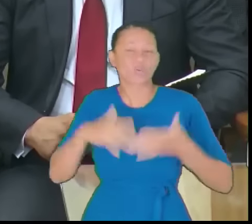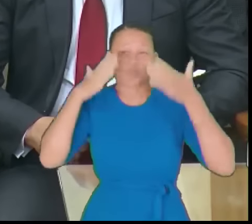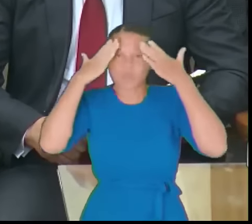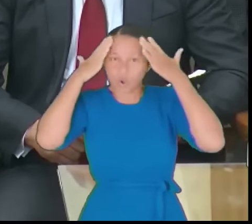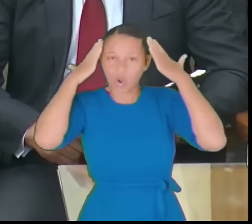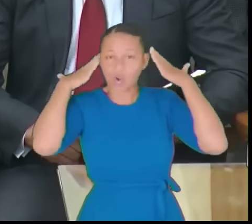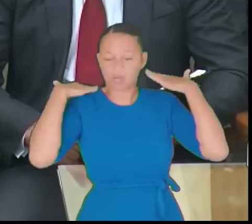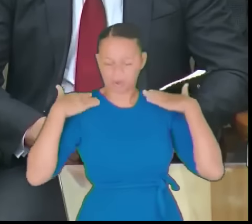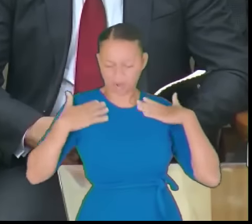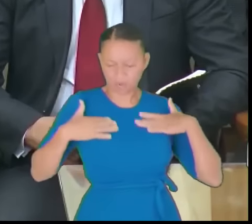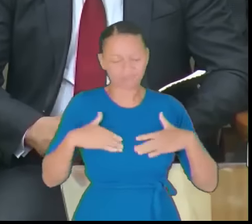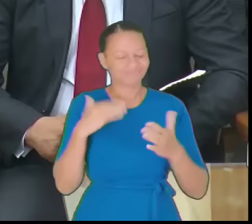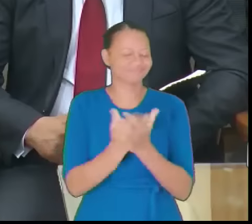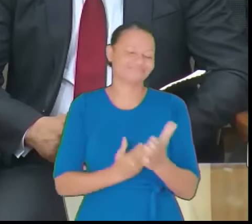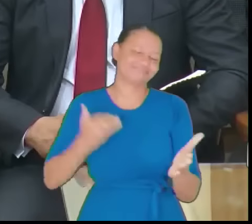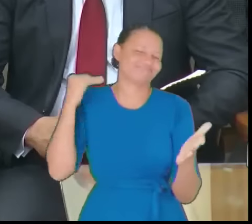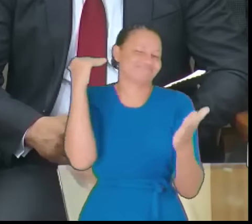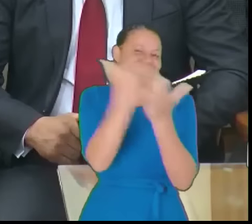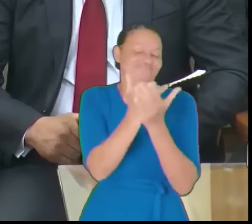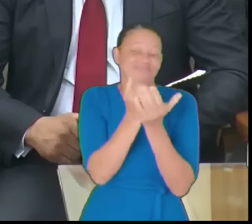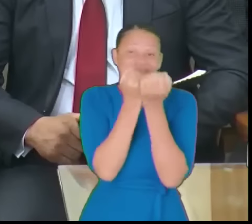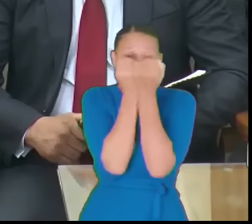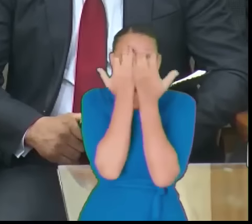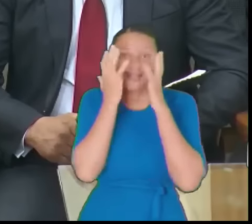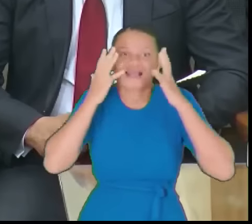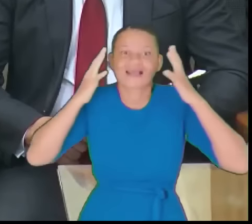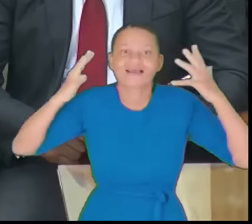da roupa. É muito além do que isso. É um brilho.